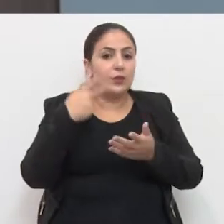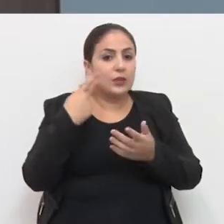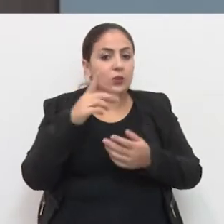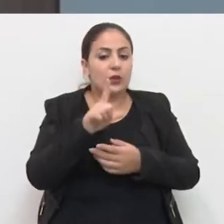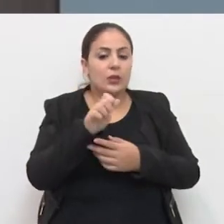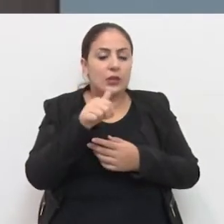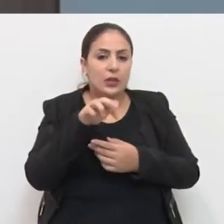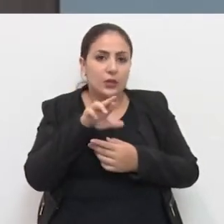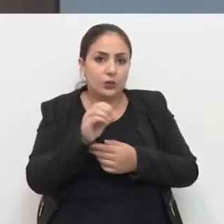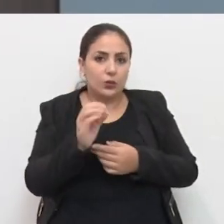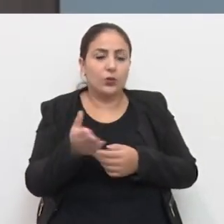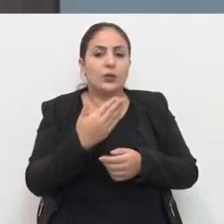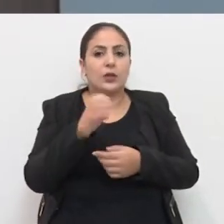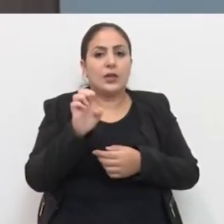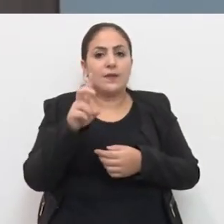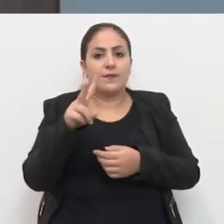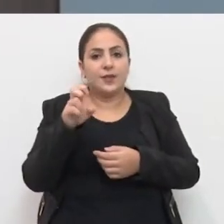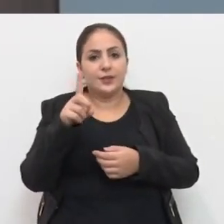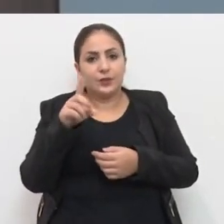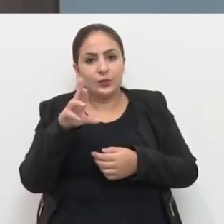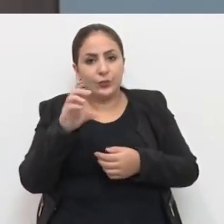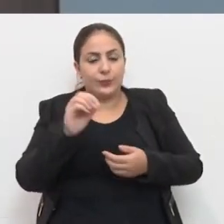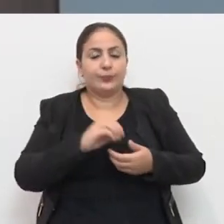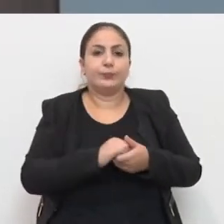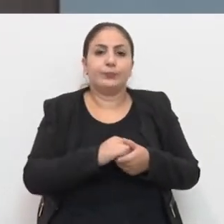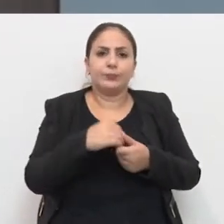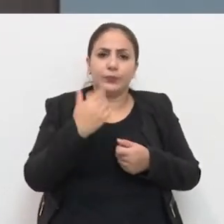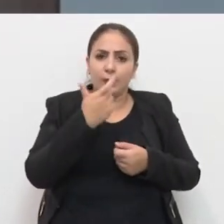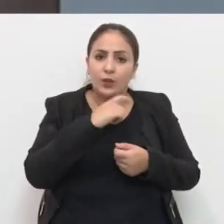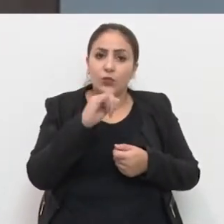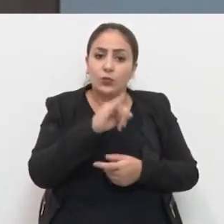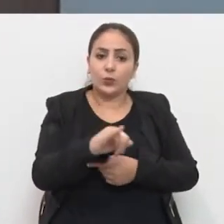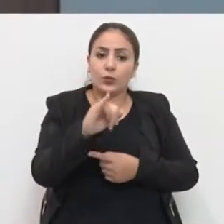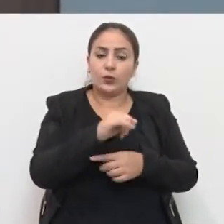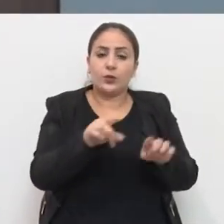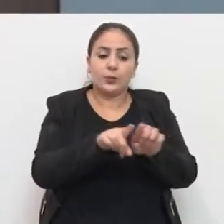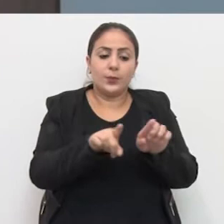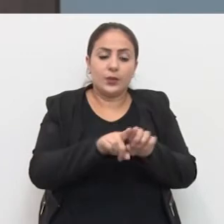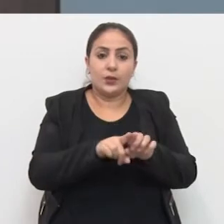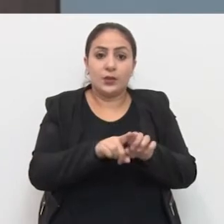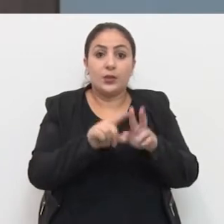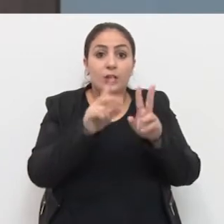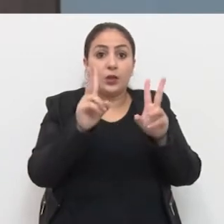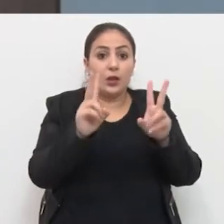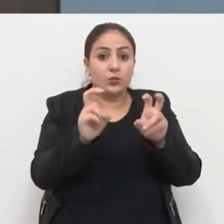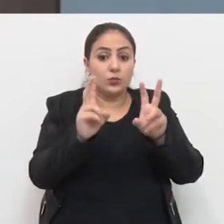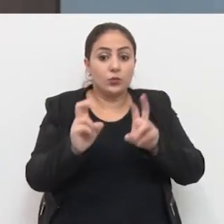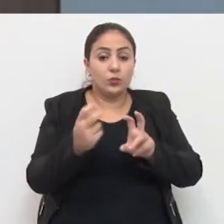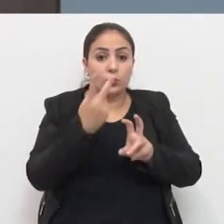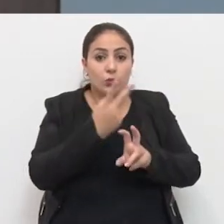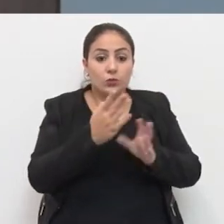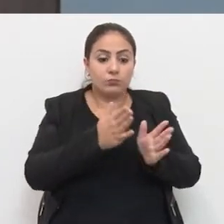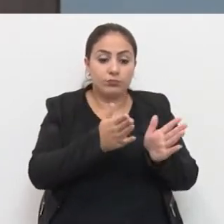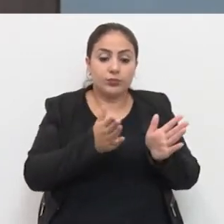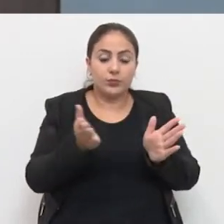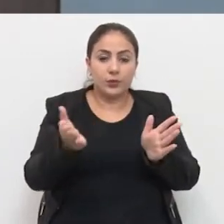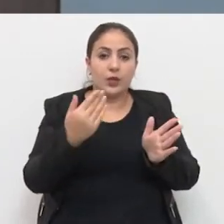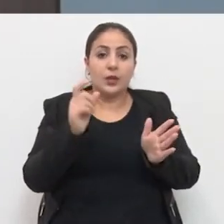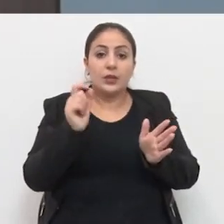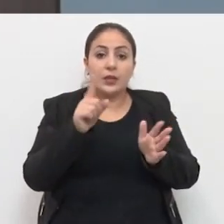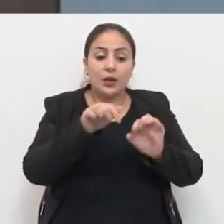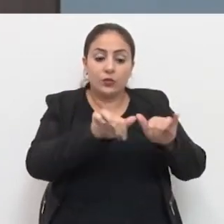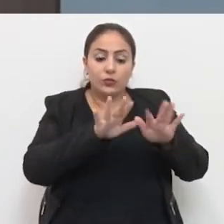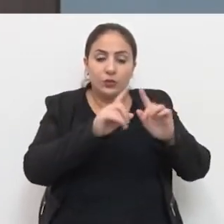aí Leandro Roso e Evandro Meirelles. E também eu acho muito importante que são dois temas que nós estamos prosseguindo agora,